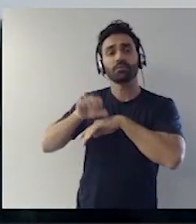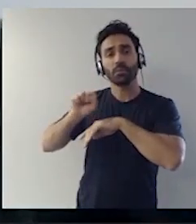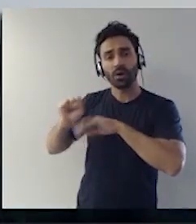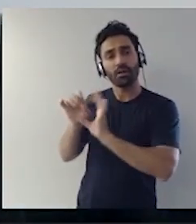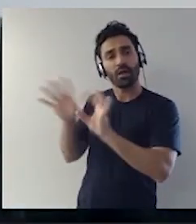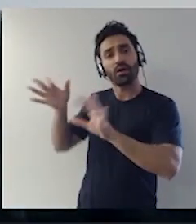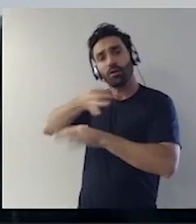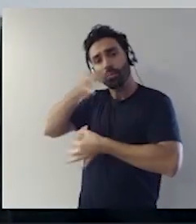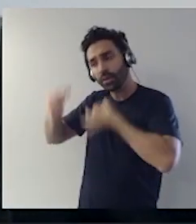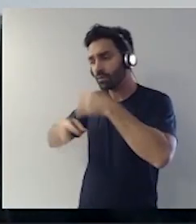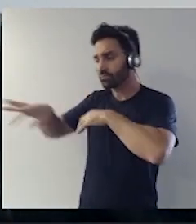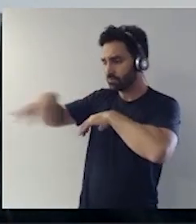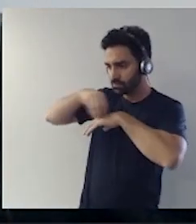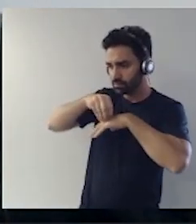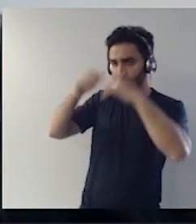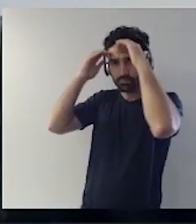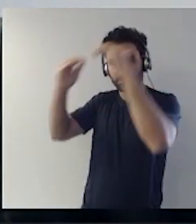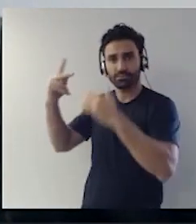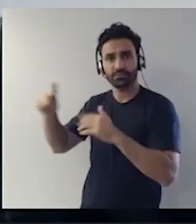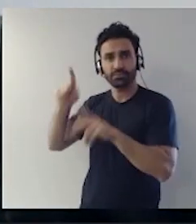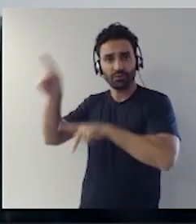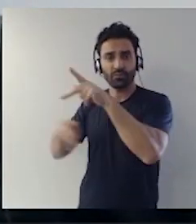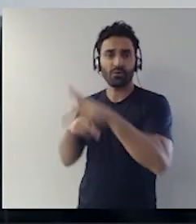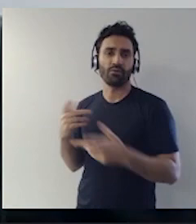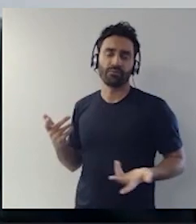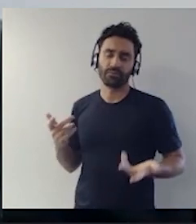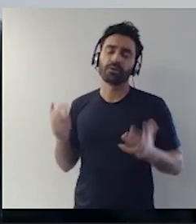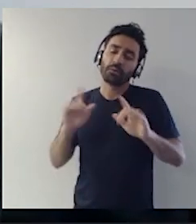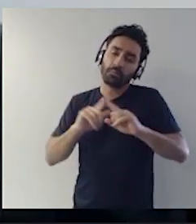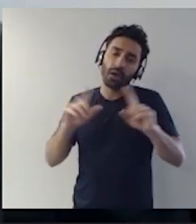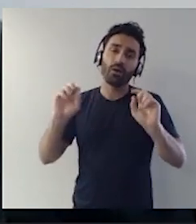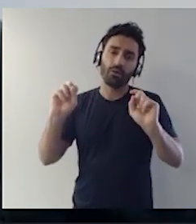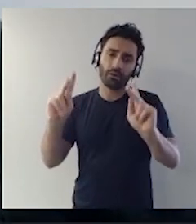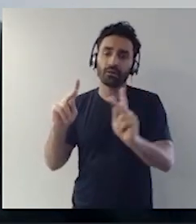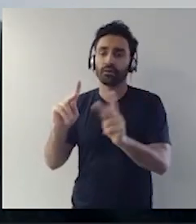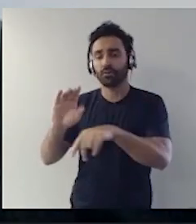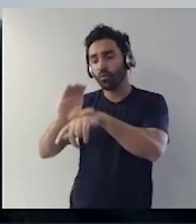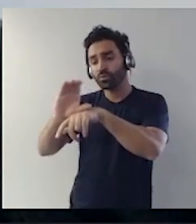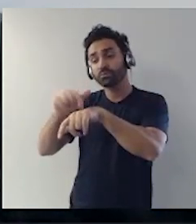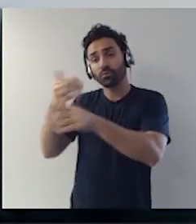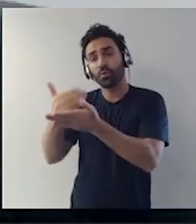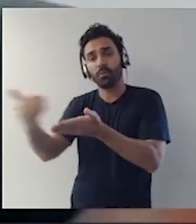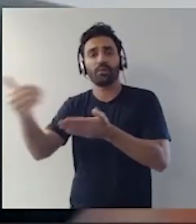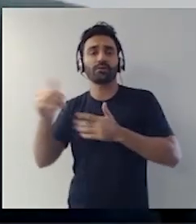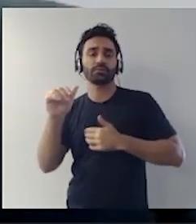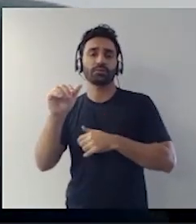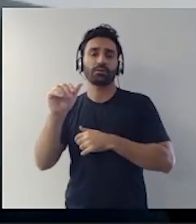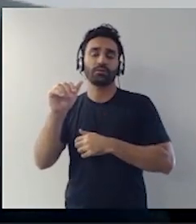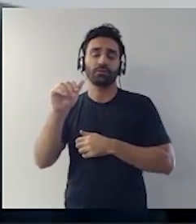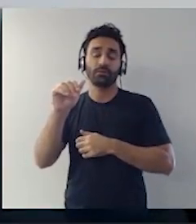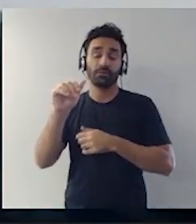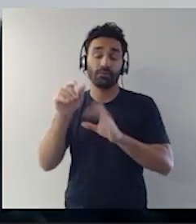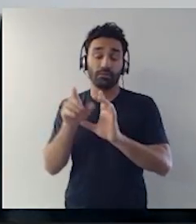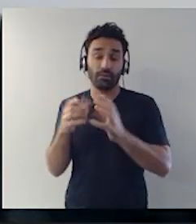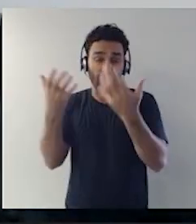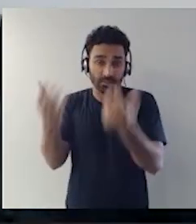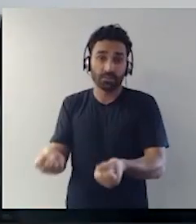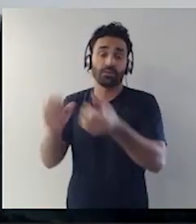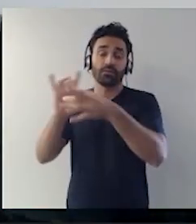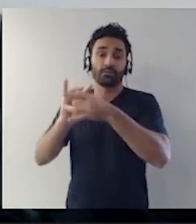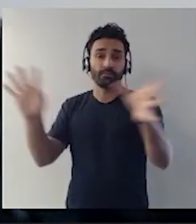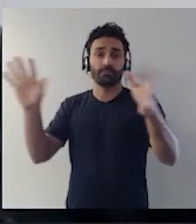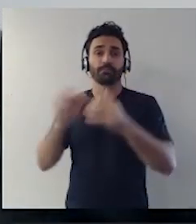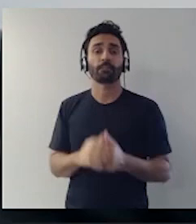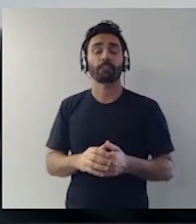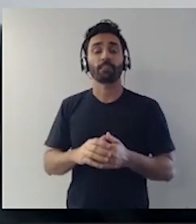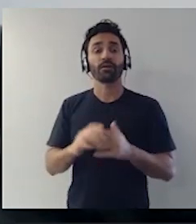sociedade. Mas é um fator de democratização muito interessante. Nós conseguimos meio que republicanizar a nossa República. Nós